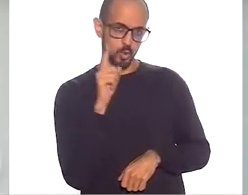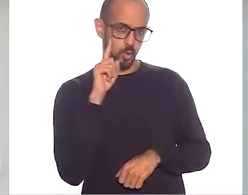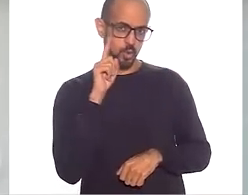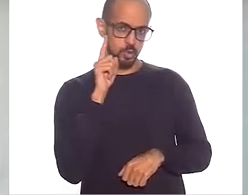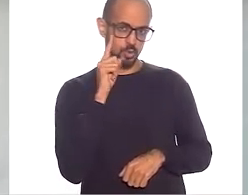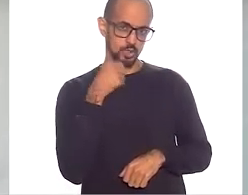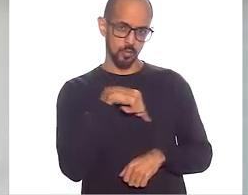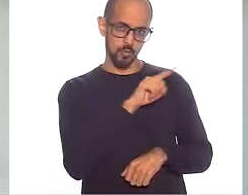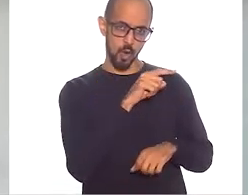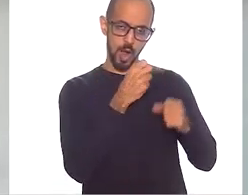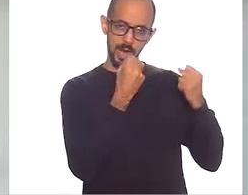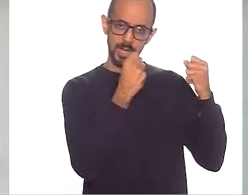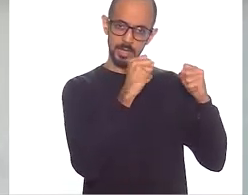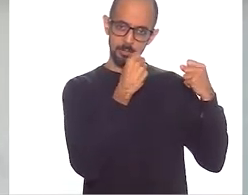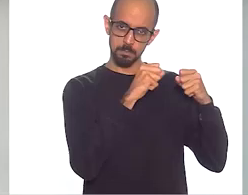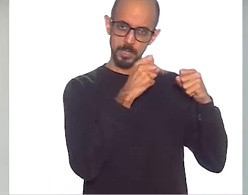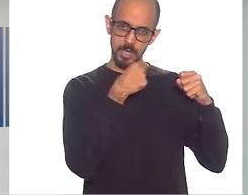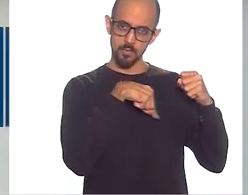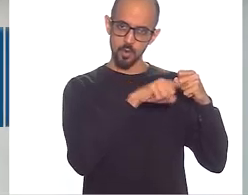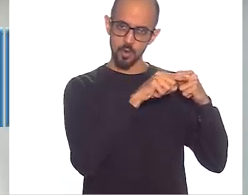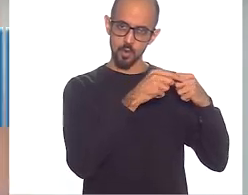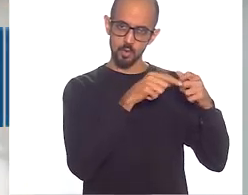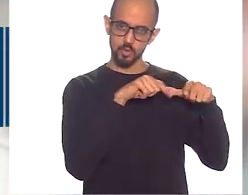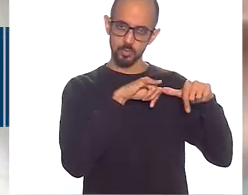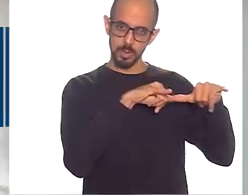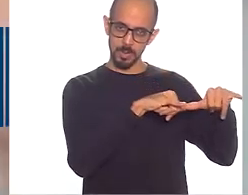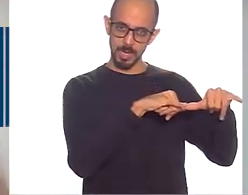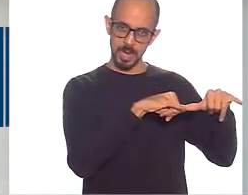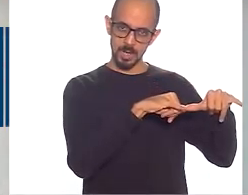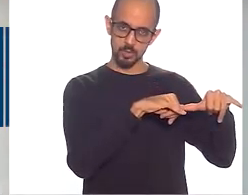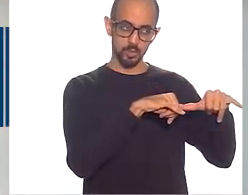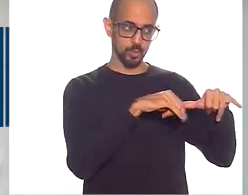que eu passo todo dia quando eu vou para a academia ou quando eu vou para o